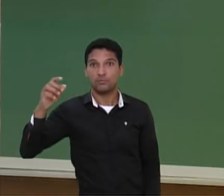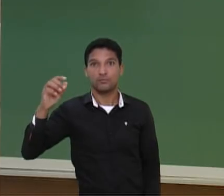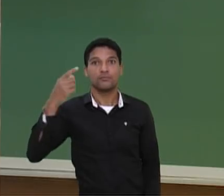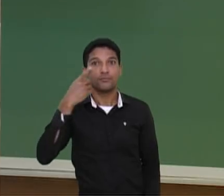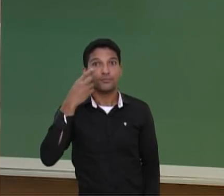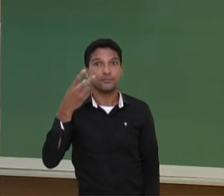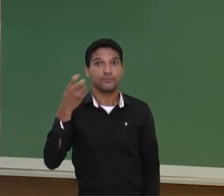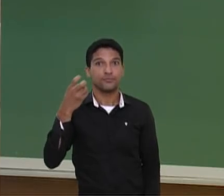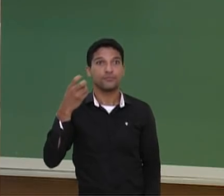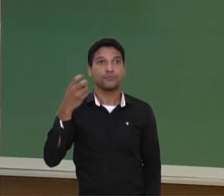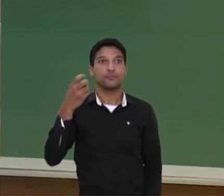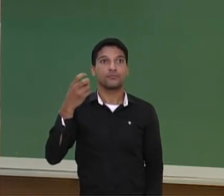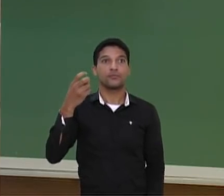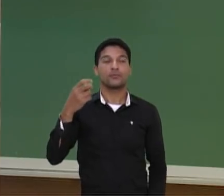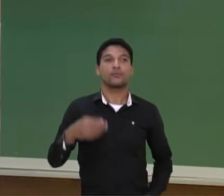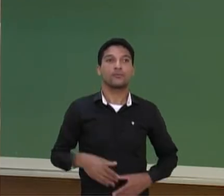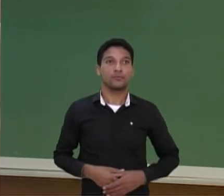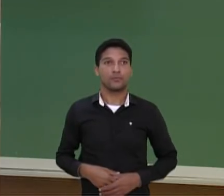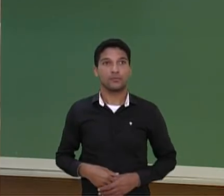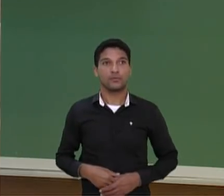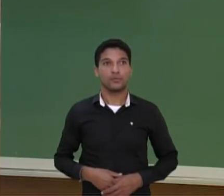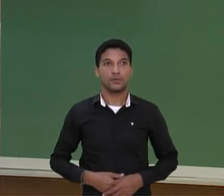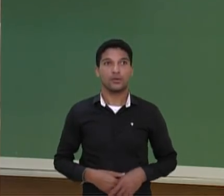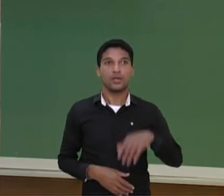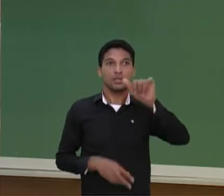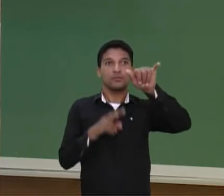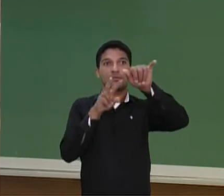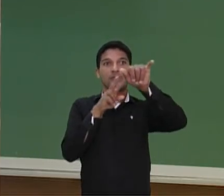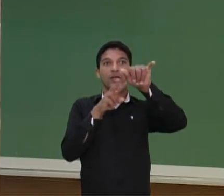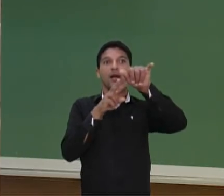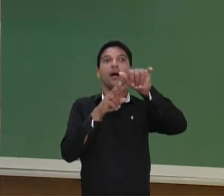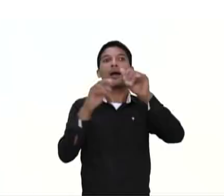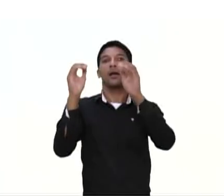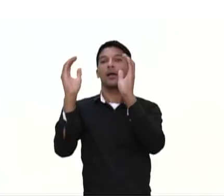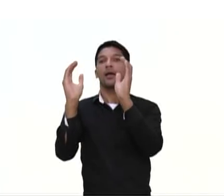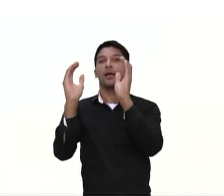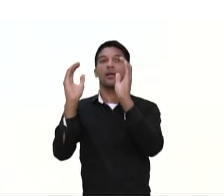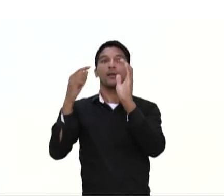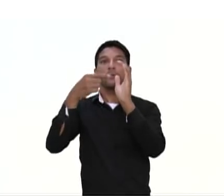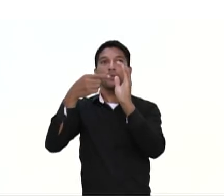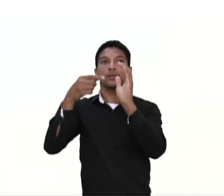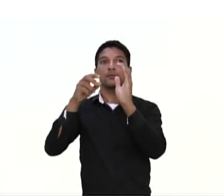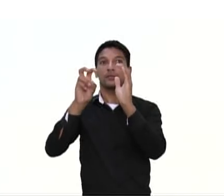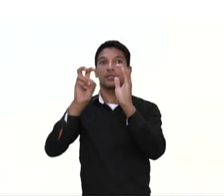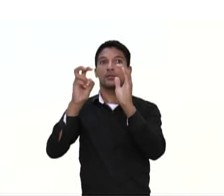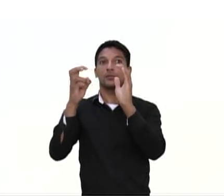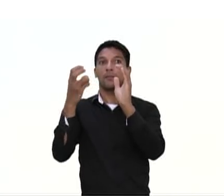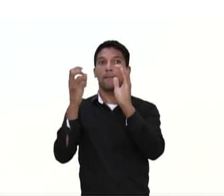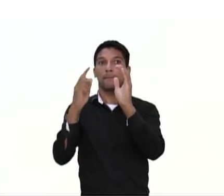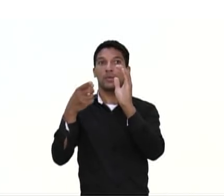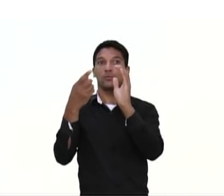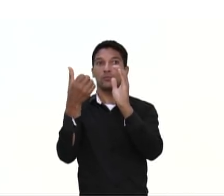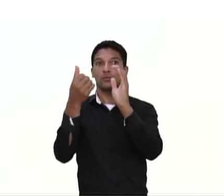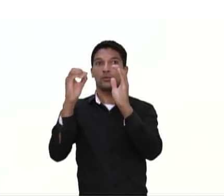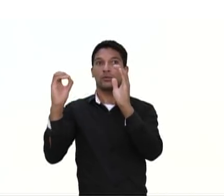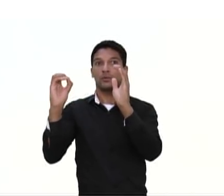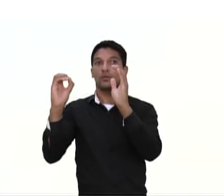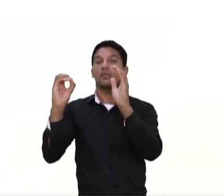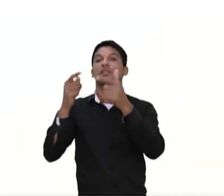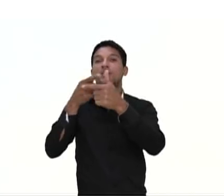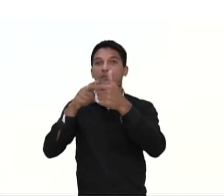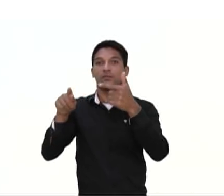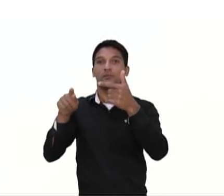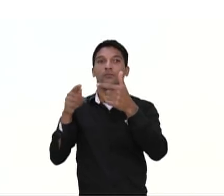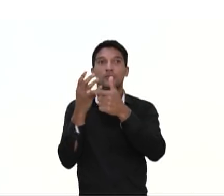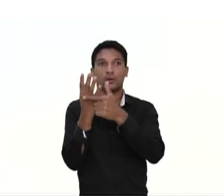do vértice vai ser igual a menos - 5.600 vou dividir por quatro aqui e fundo versa vai ser